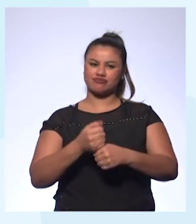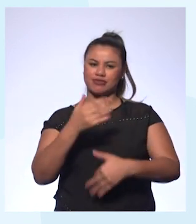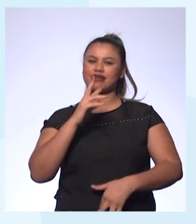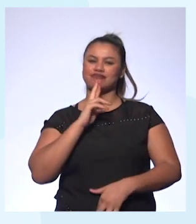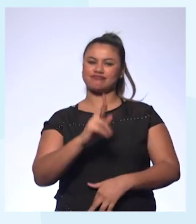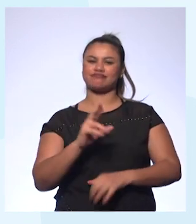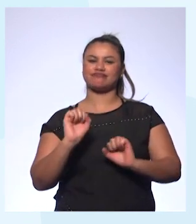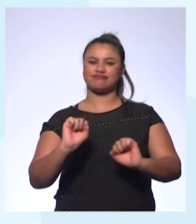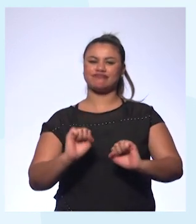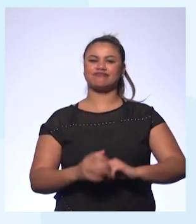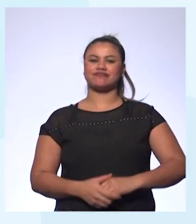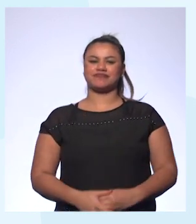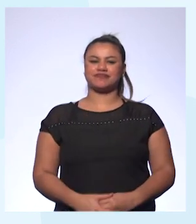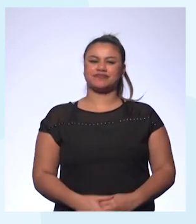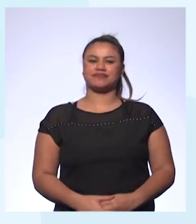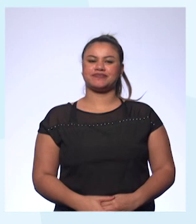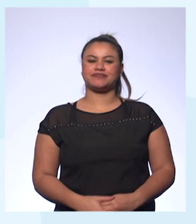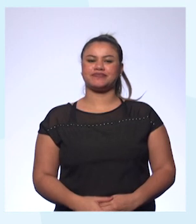no chat